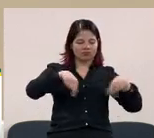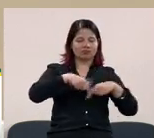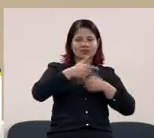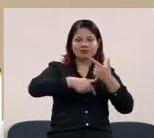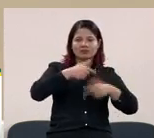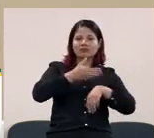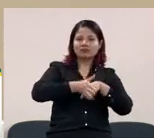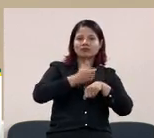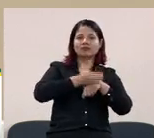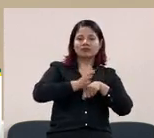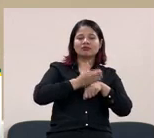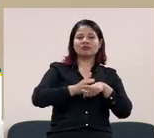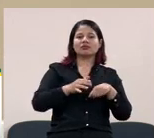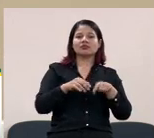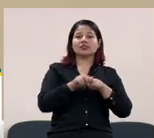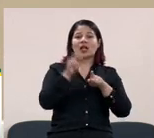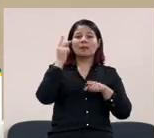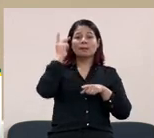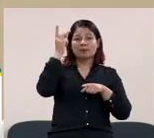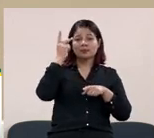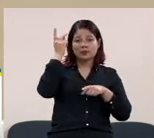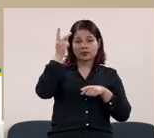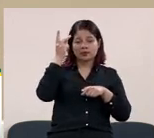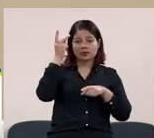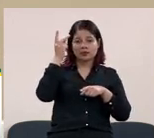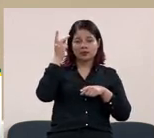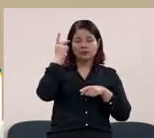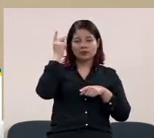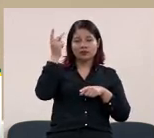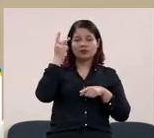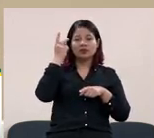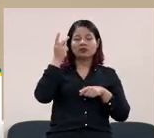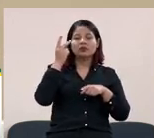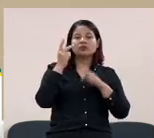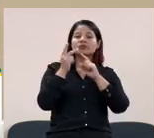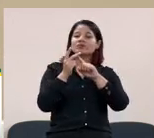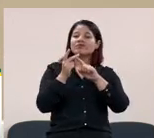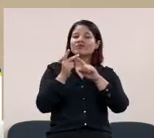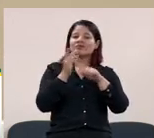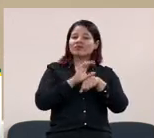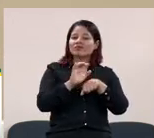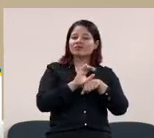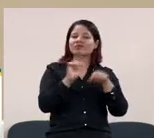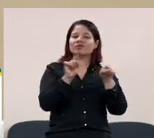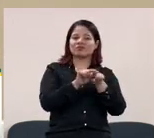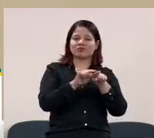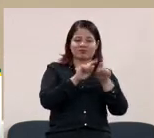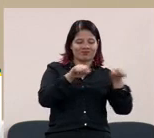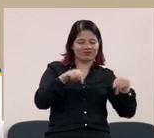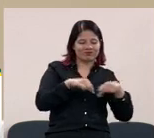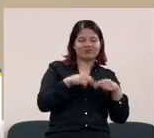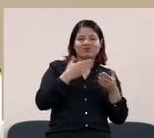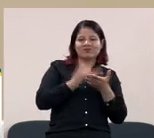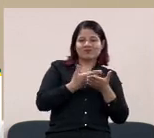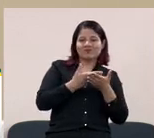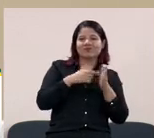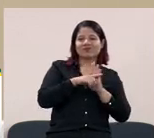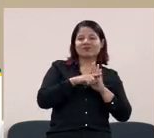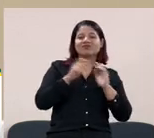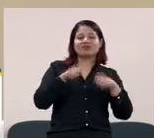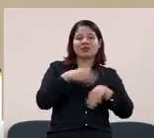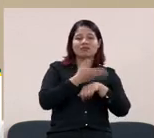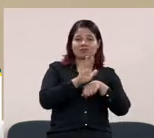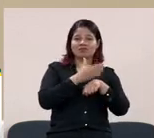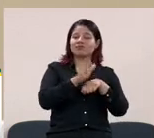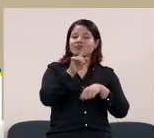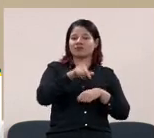psicologia, ele tem laboratórios comuns também com medicina, para que, dependendo do orçamento da universidade, daqui a